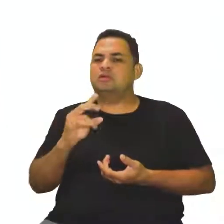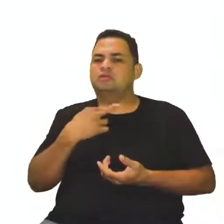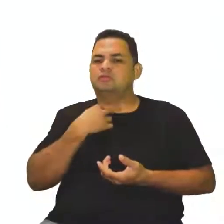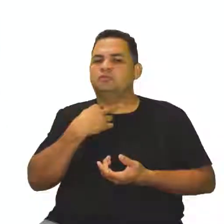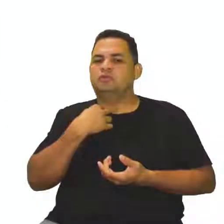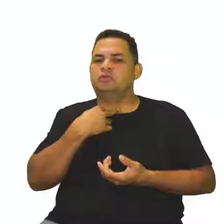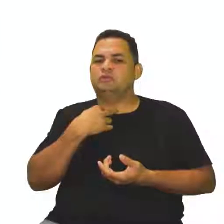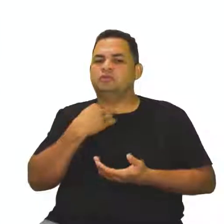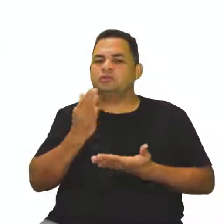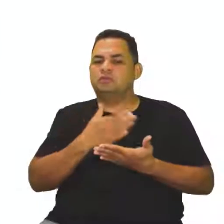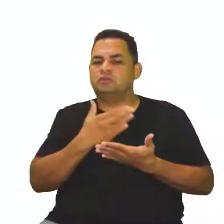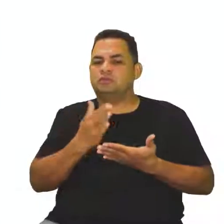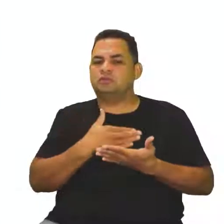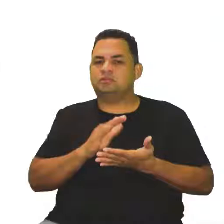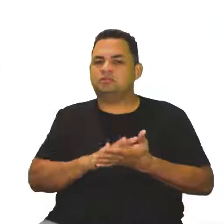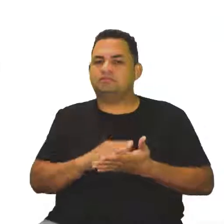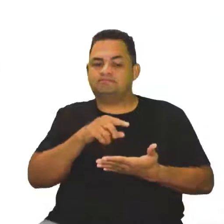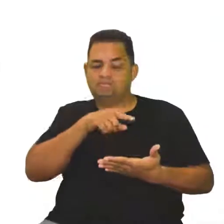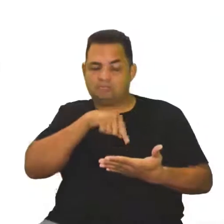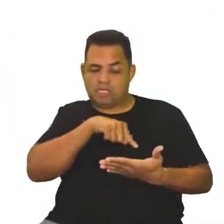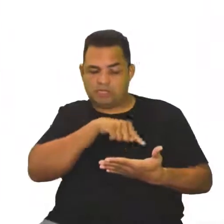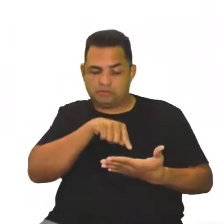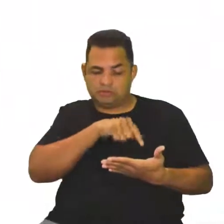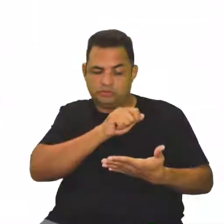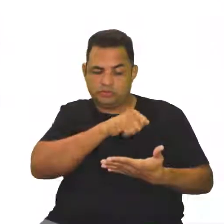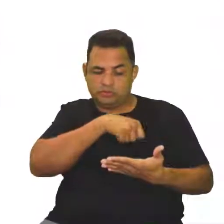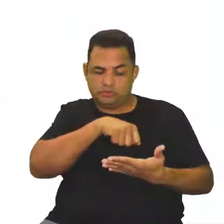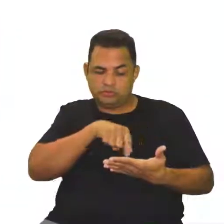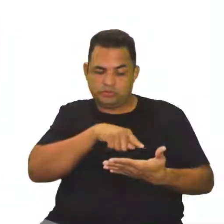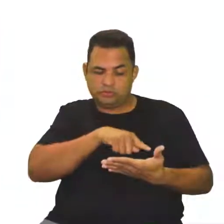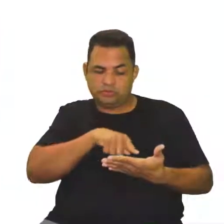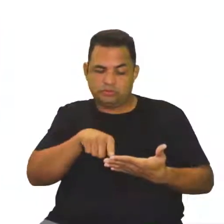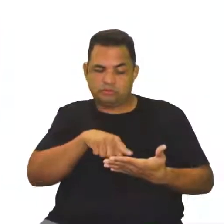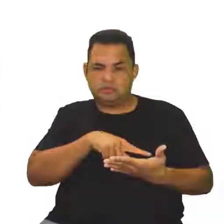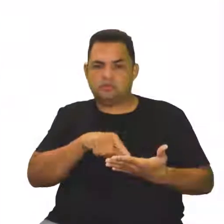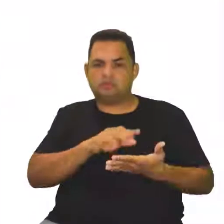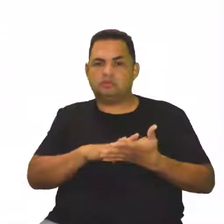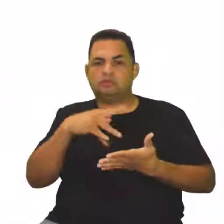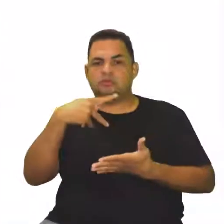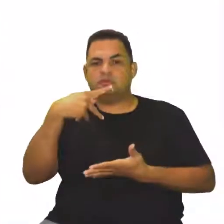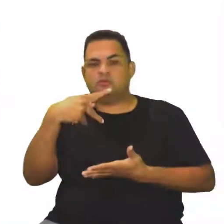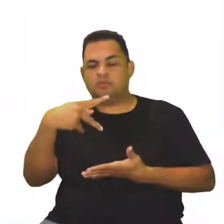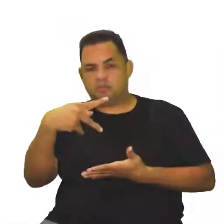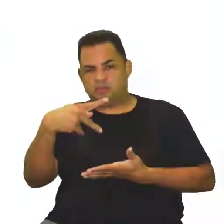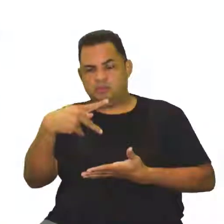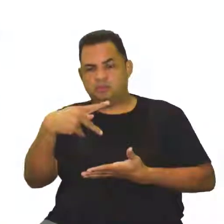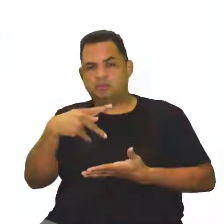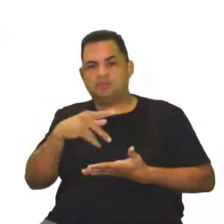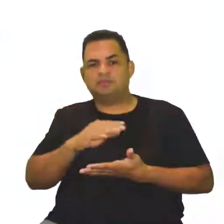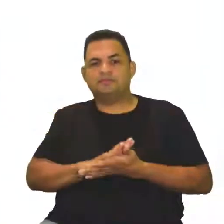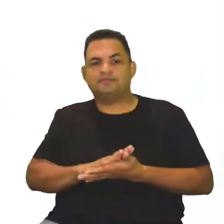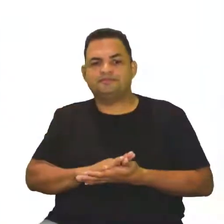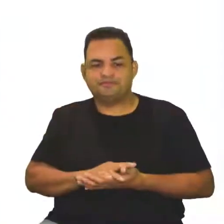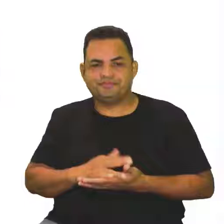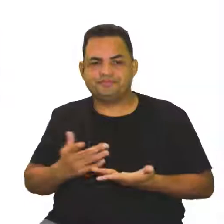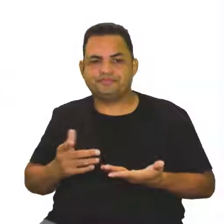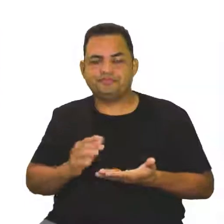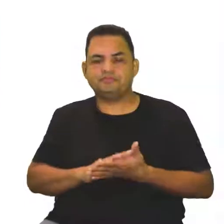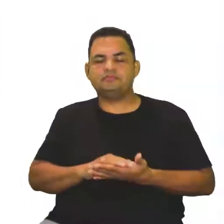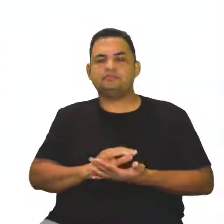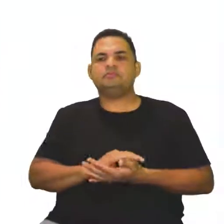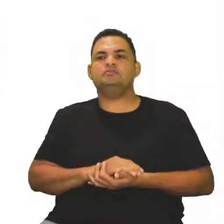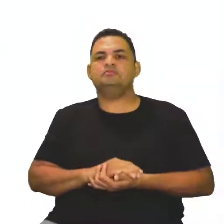fora. Presta atenção na etiqueta, porque a potência do teu equipamento vai estar relacionada